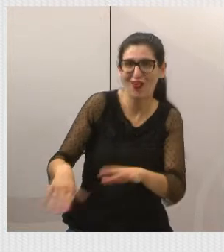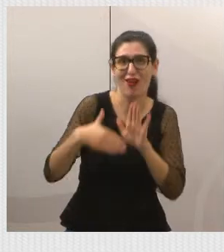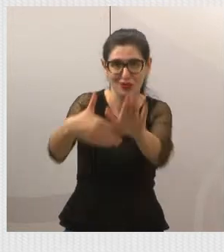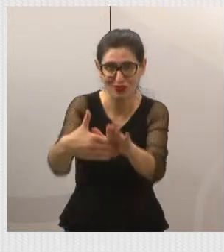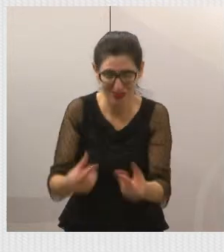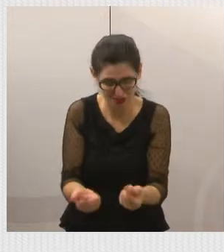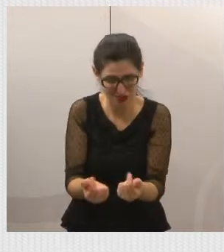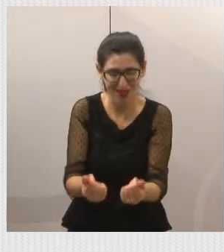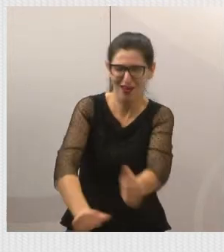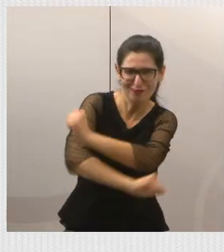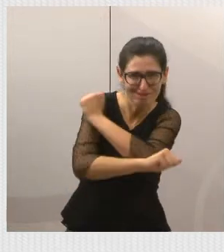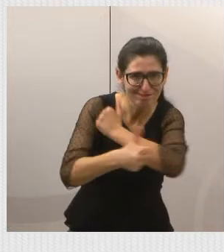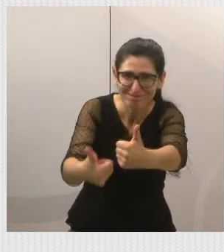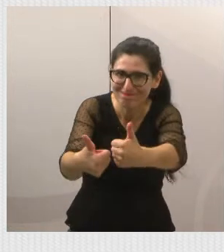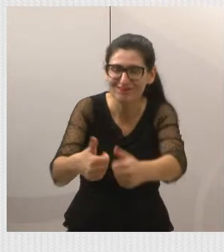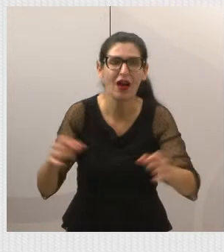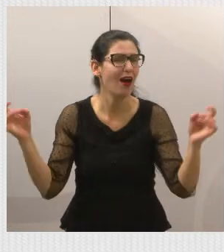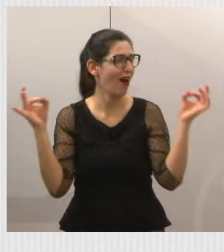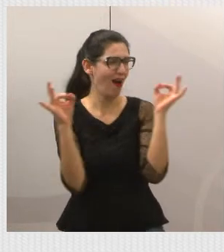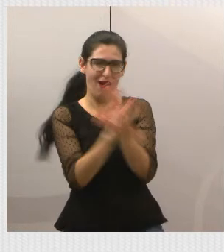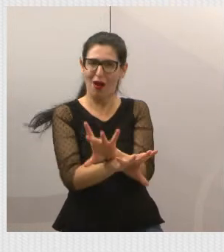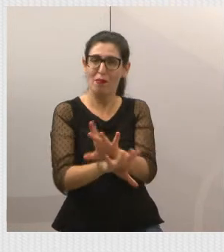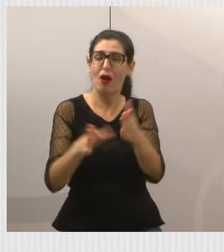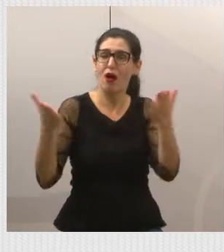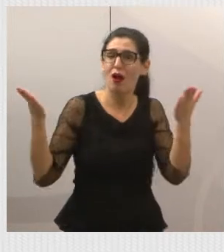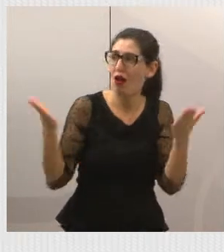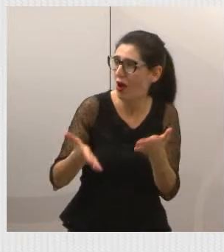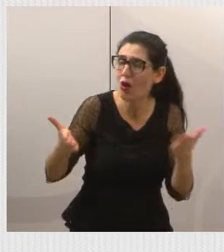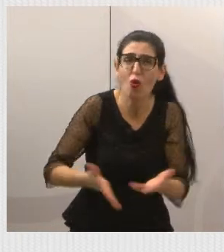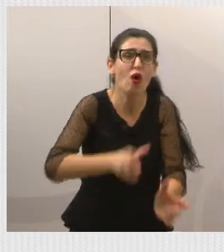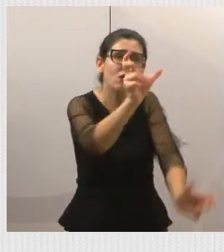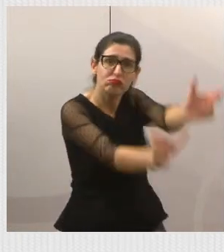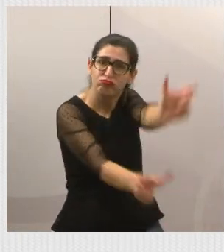aqui a minha fala e devolvo para vocês para